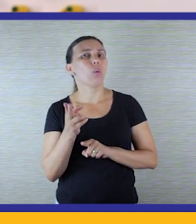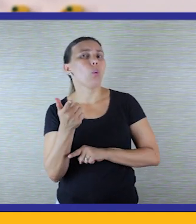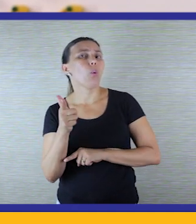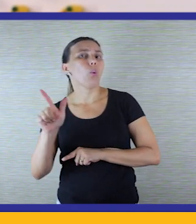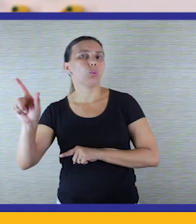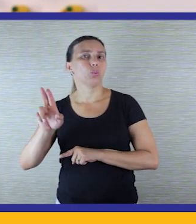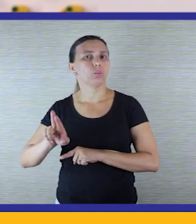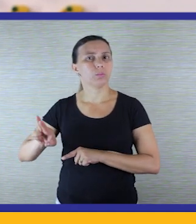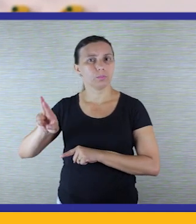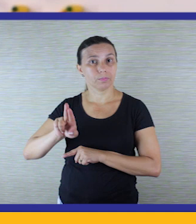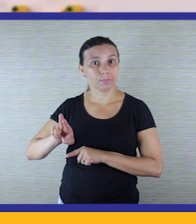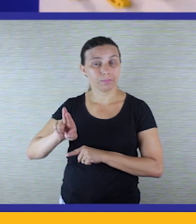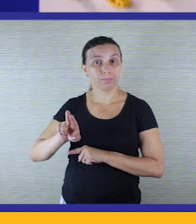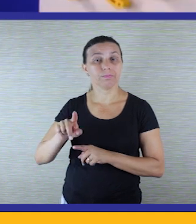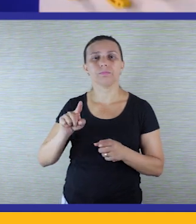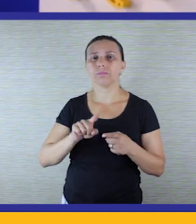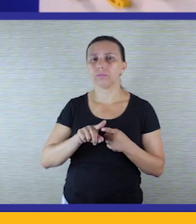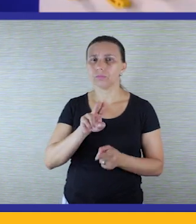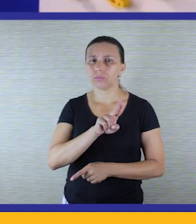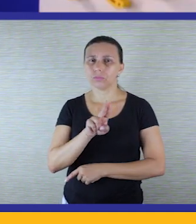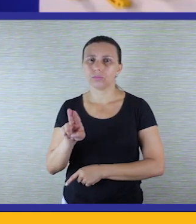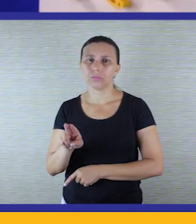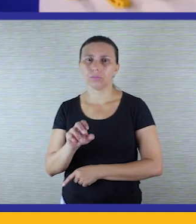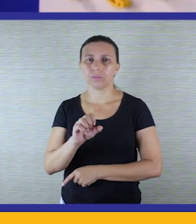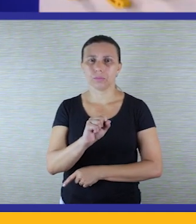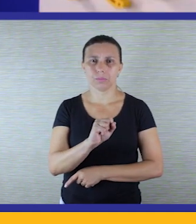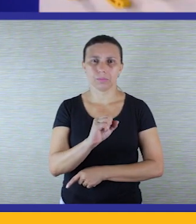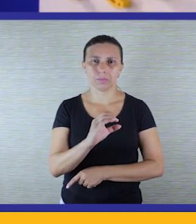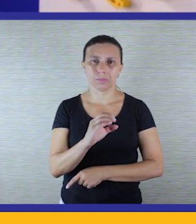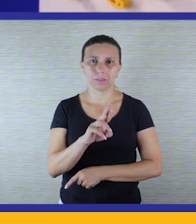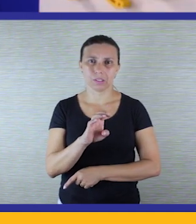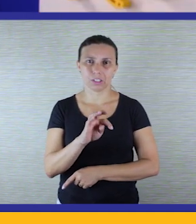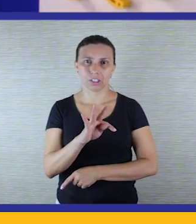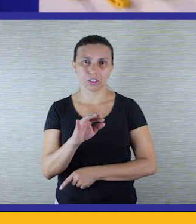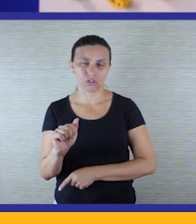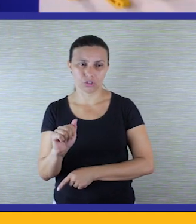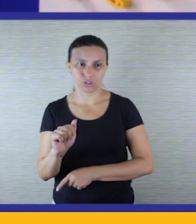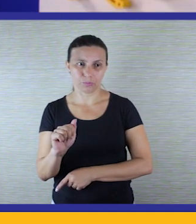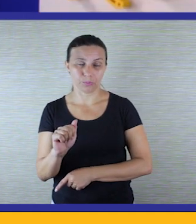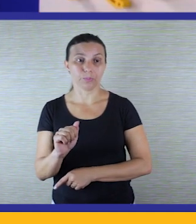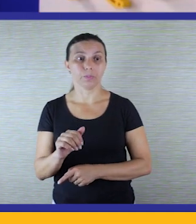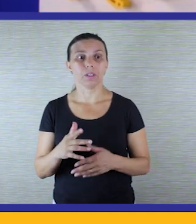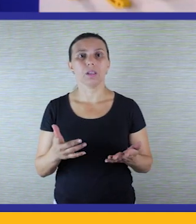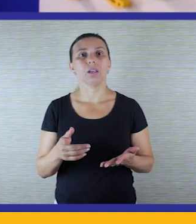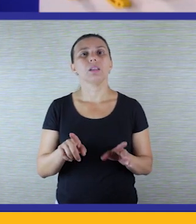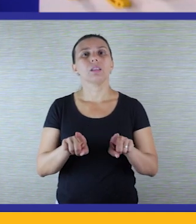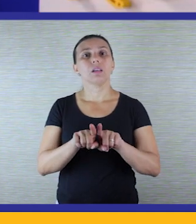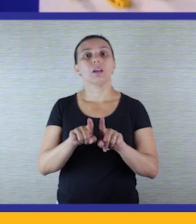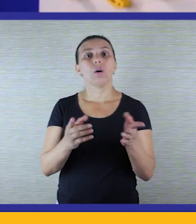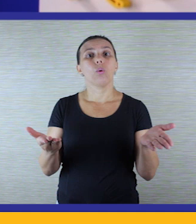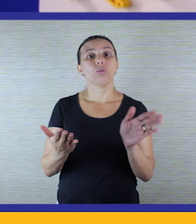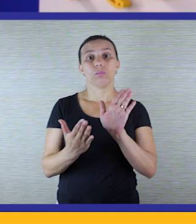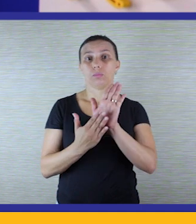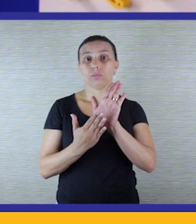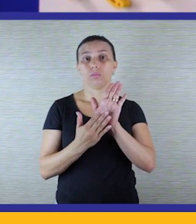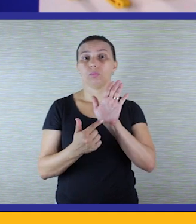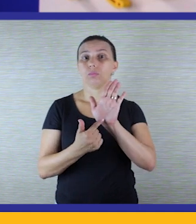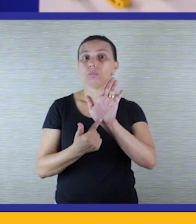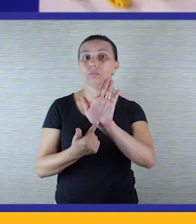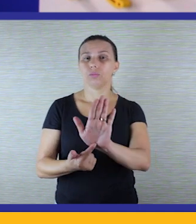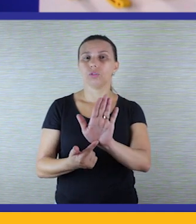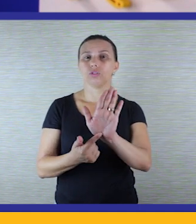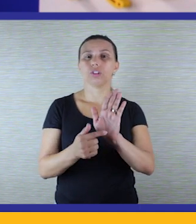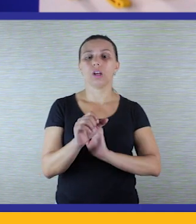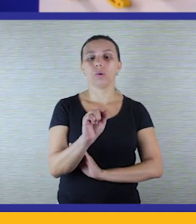S4A Scratch for Arduino. A proposta de hoje é apresentar e usar o sensor de temperatura, mas além